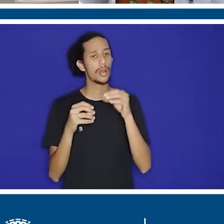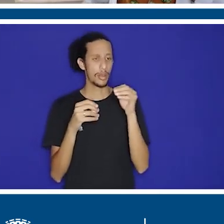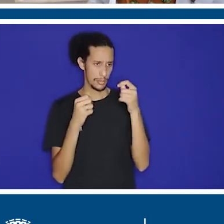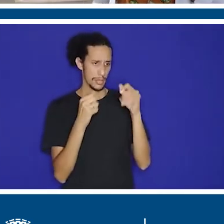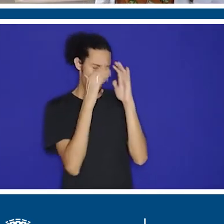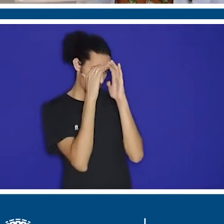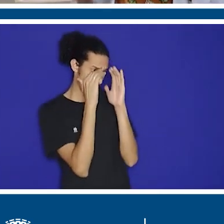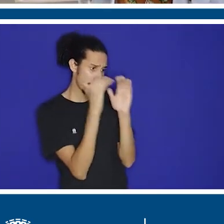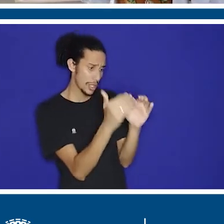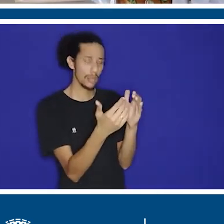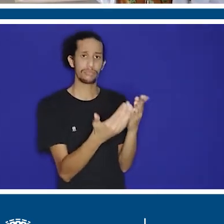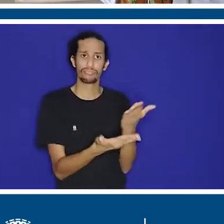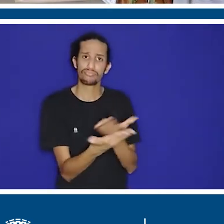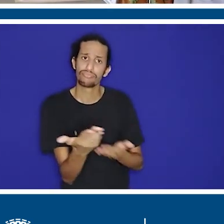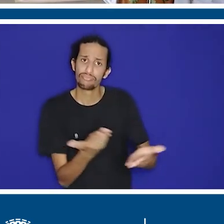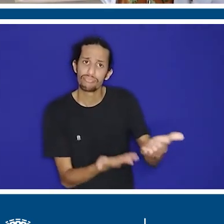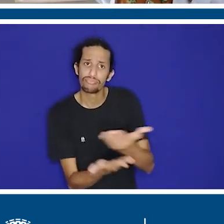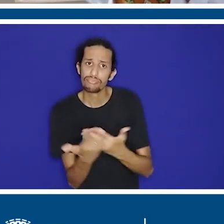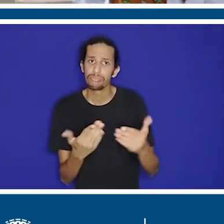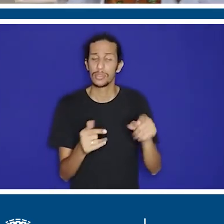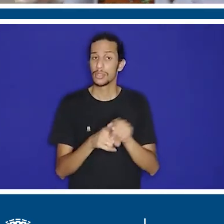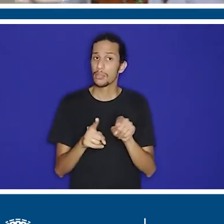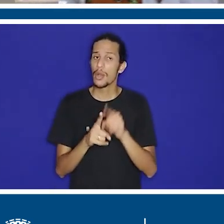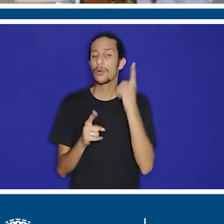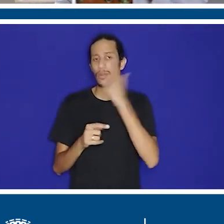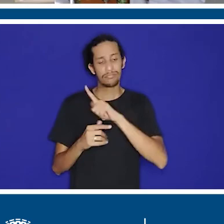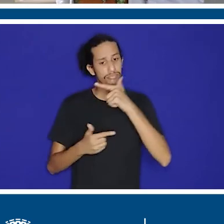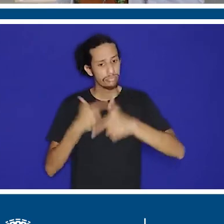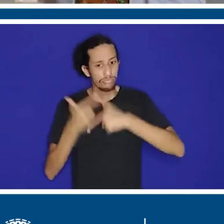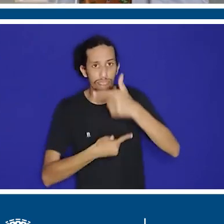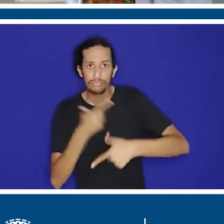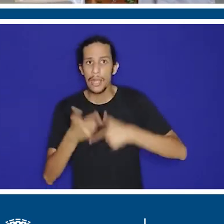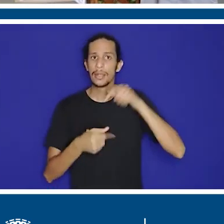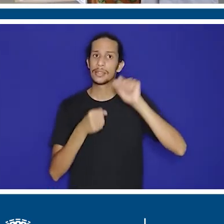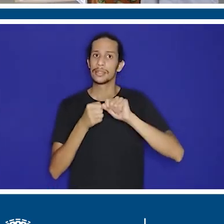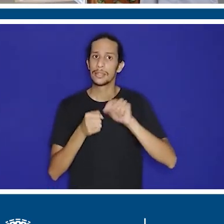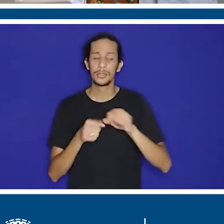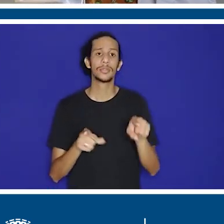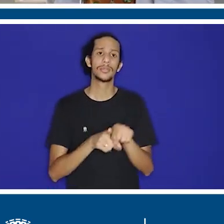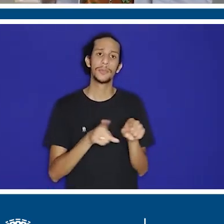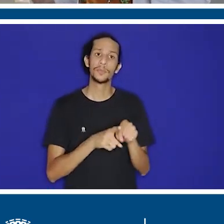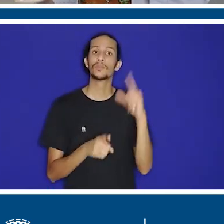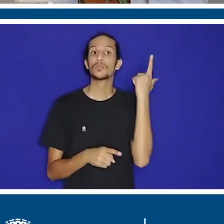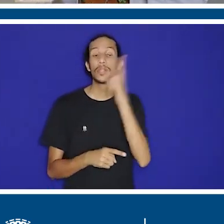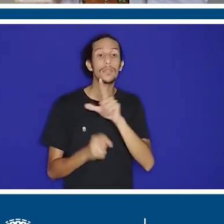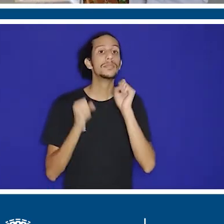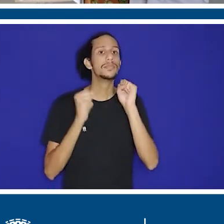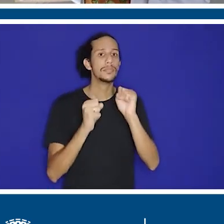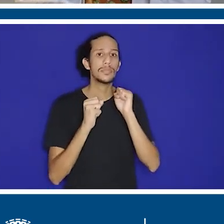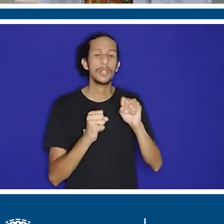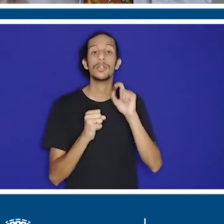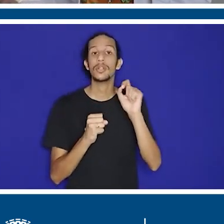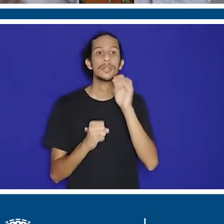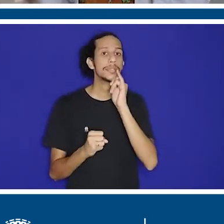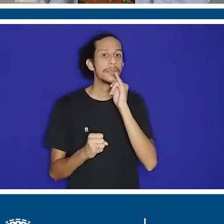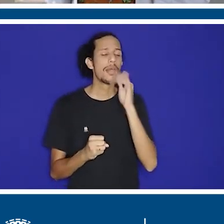forma em que ela é respeitada, é uma forma em que ela seja produtiva, é uma forma que ela possa